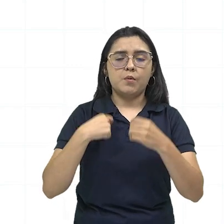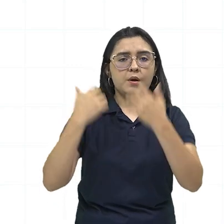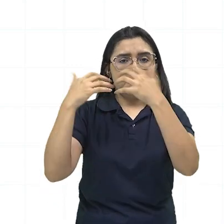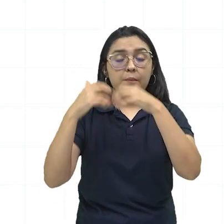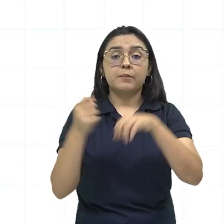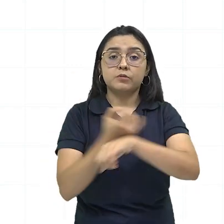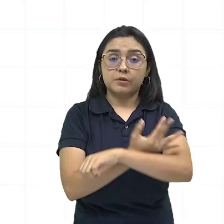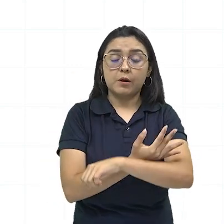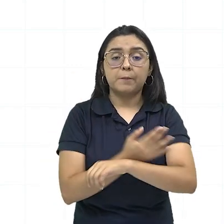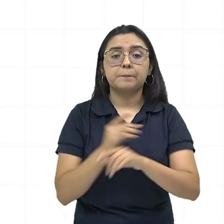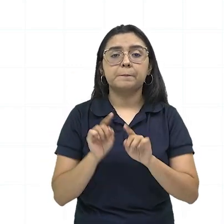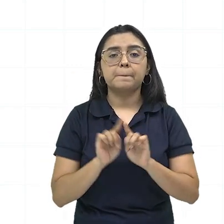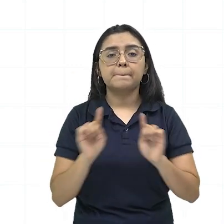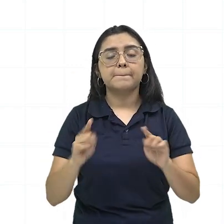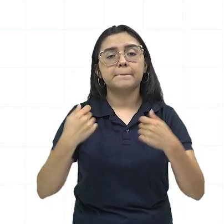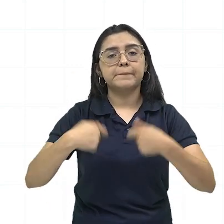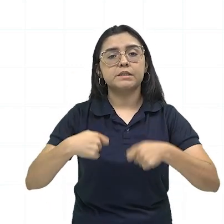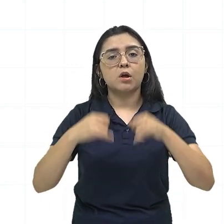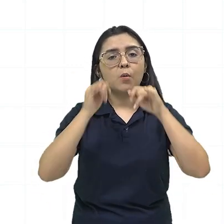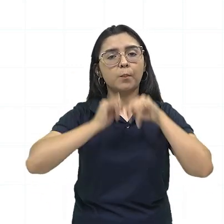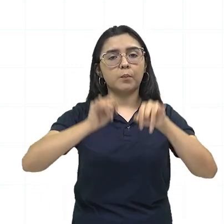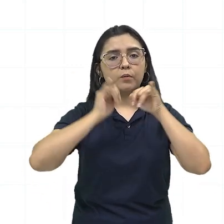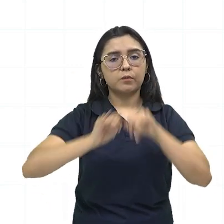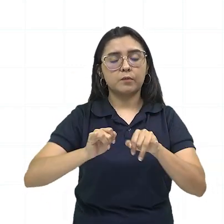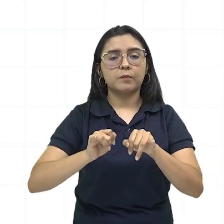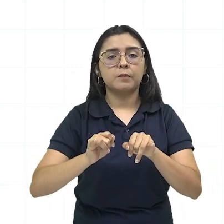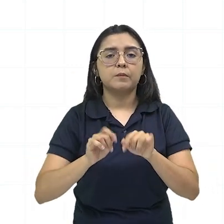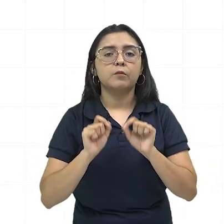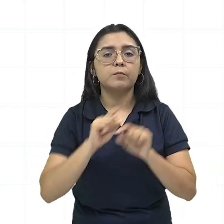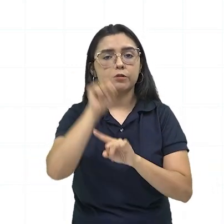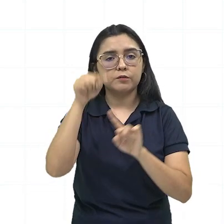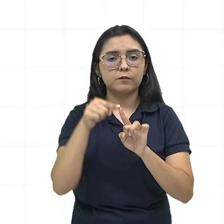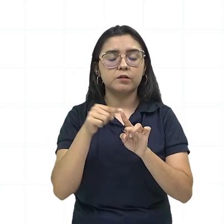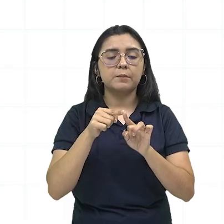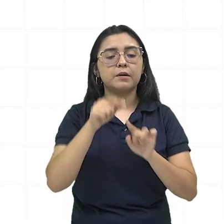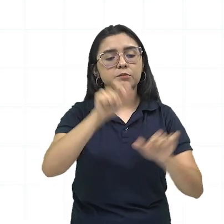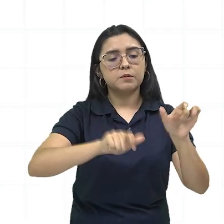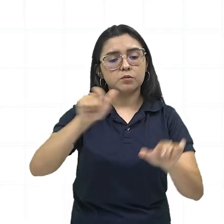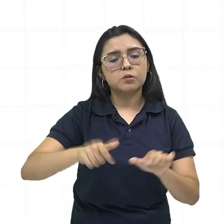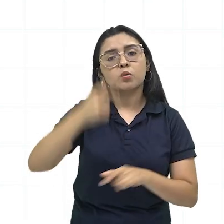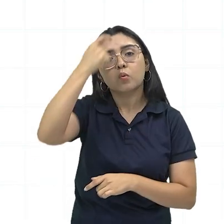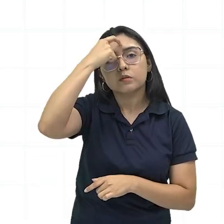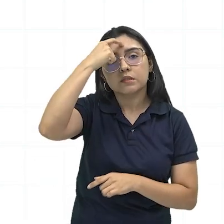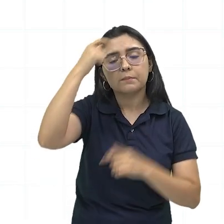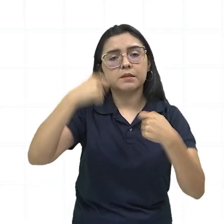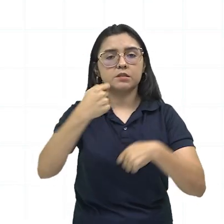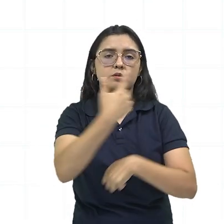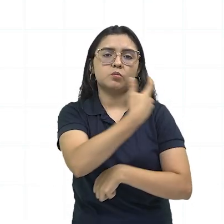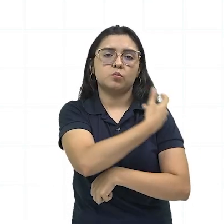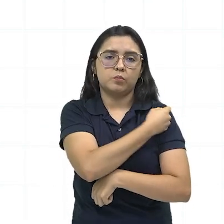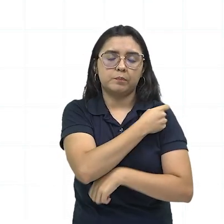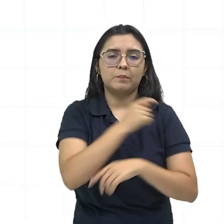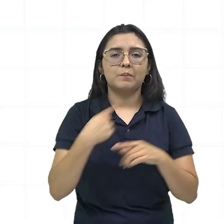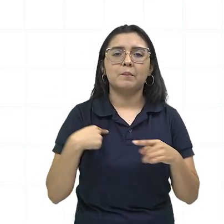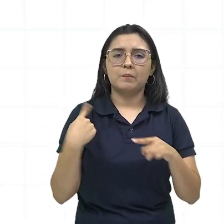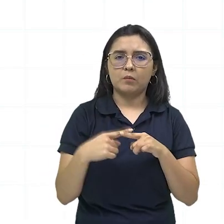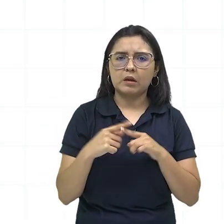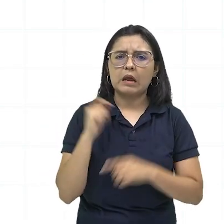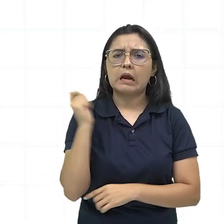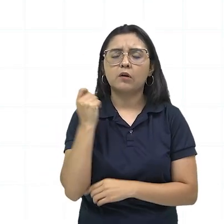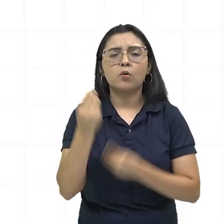necessário fazer propagandas para conscientizar a população, como era um caso grave, como